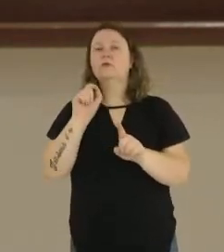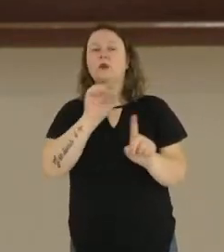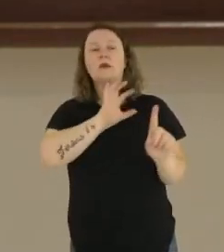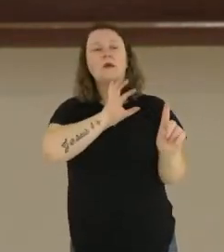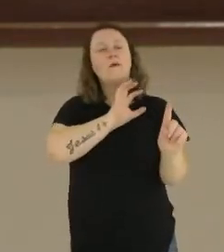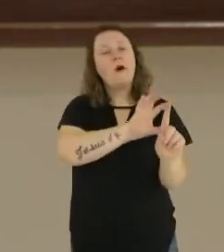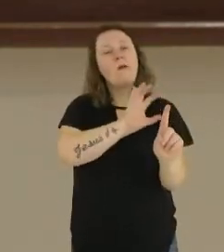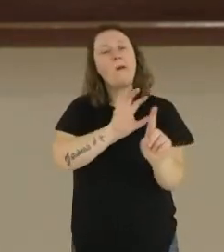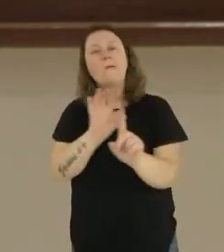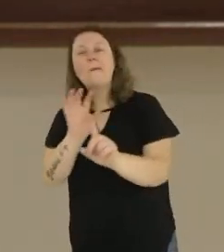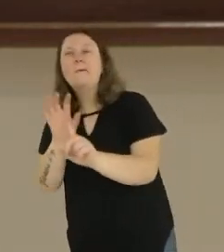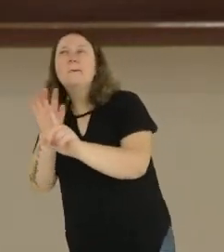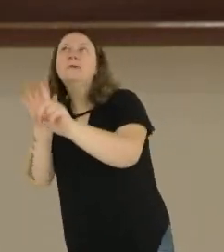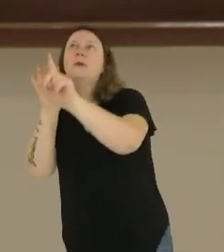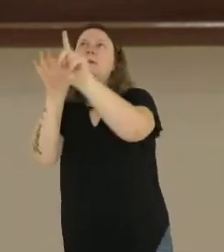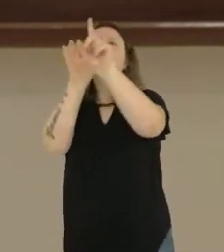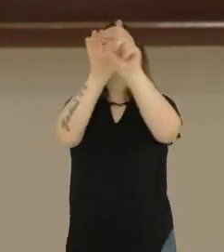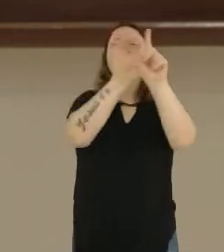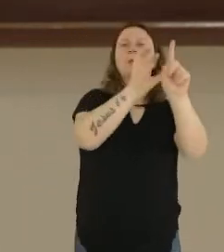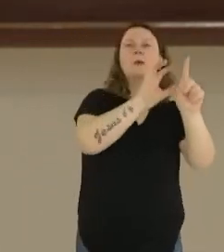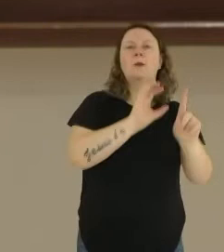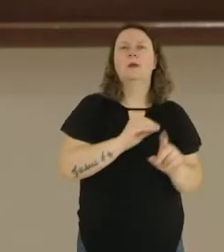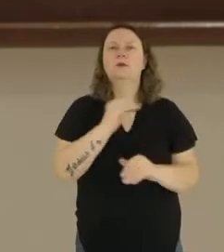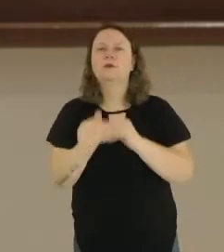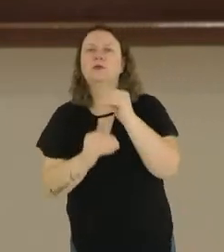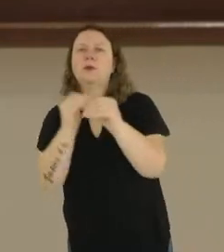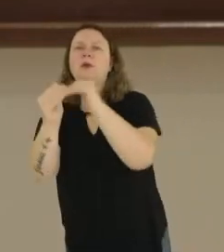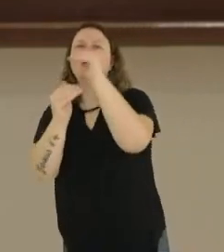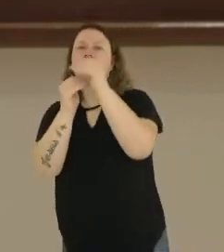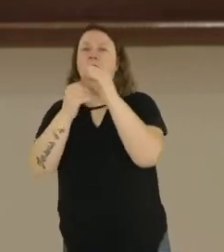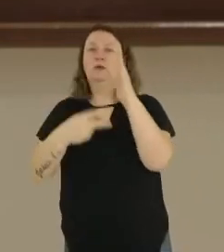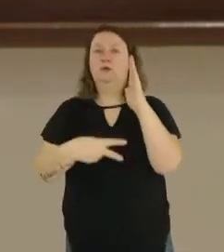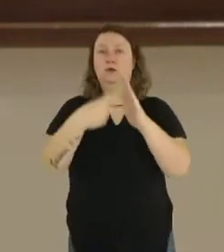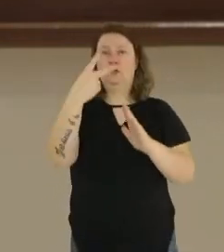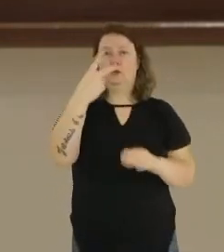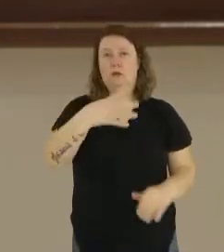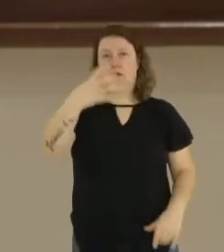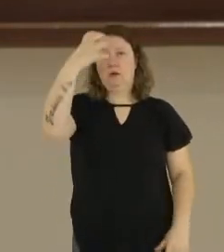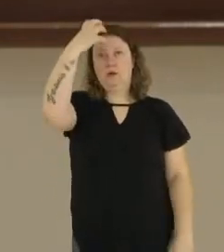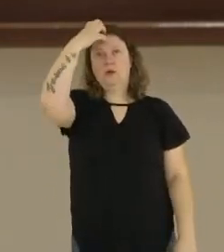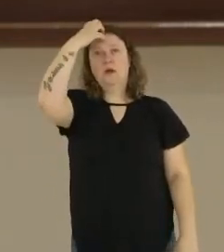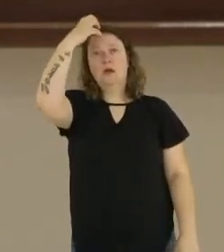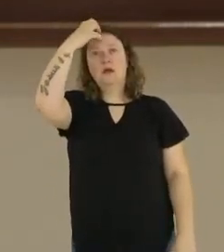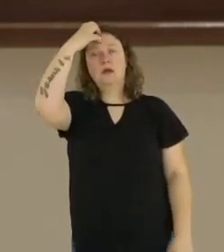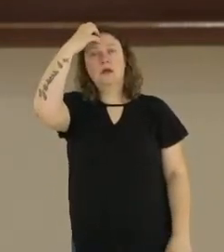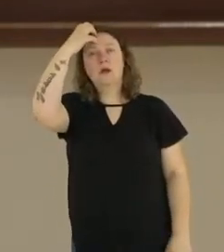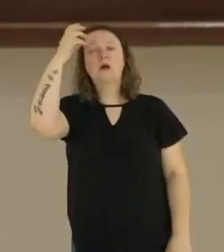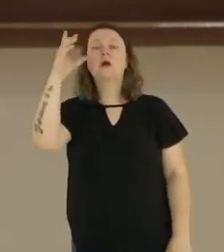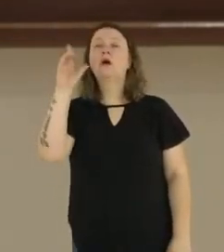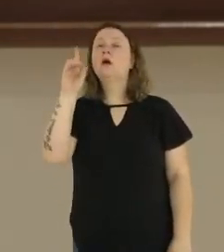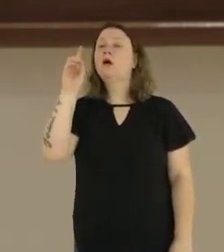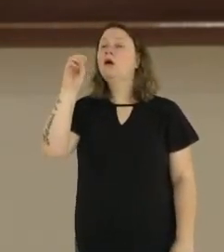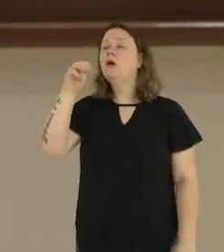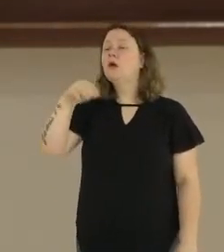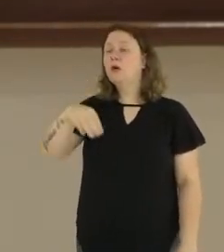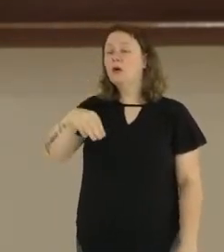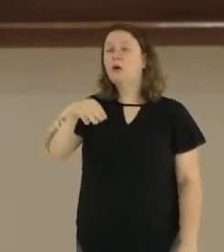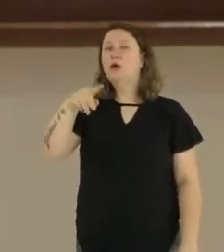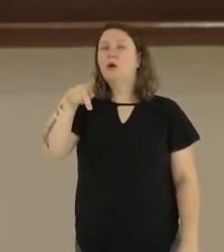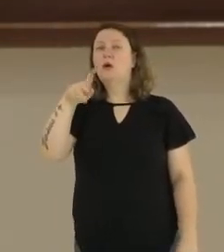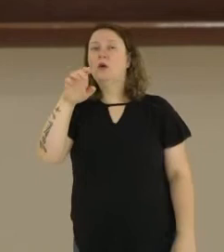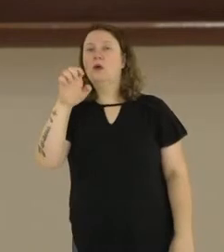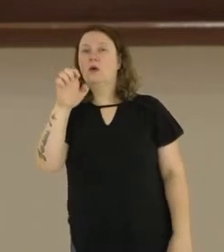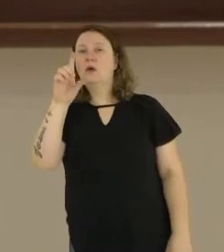Brasil durante todo o processo do Segundo Reinado, aquele em que Dom Pedro II estava no